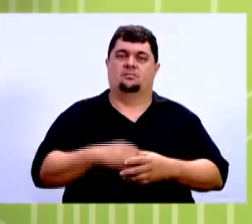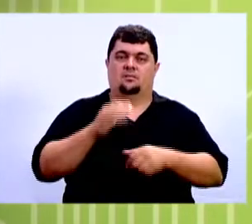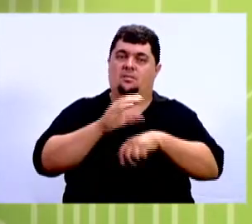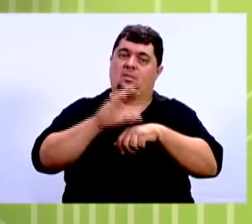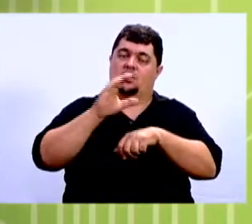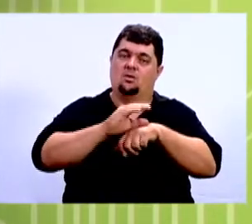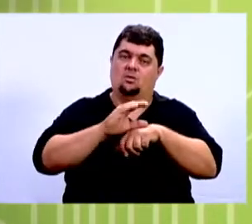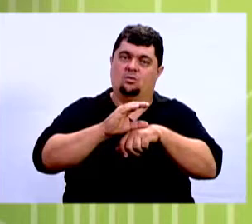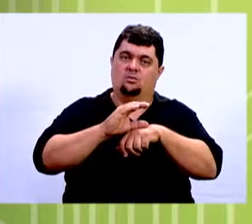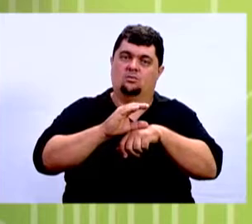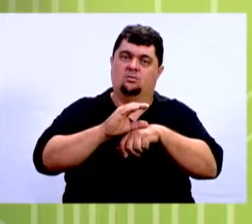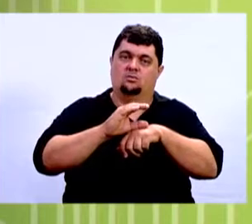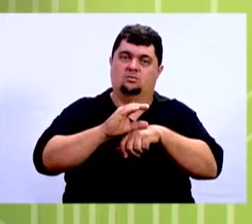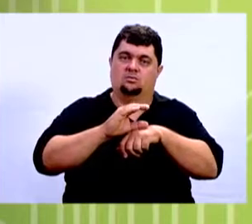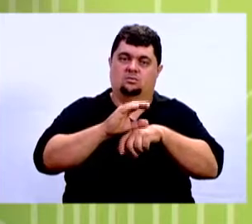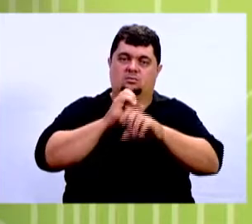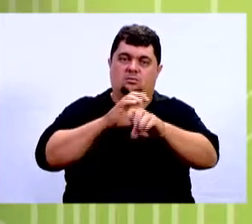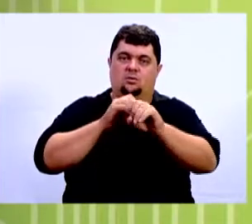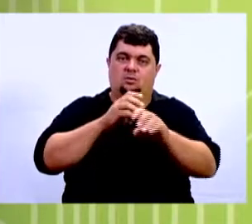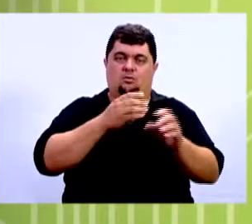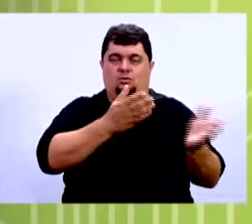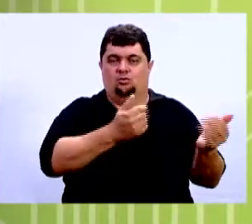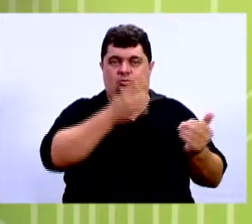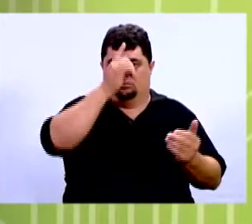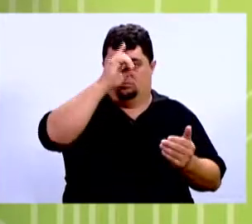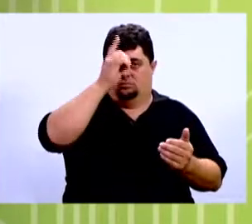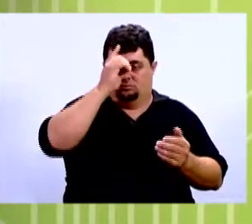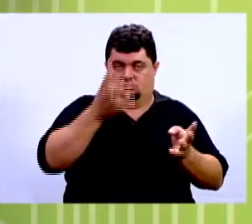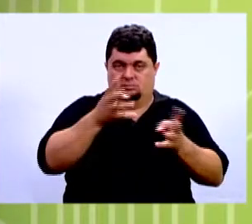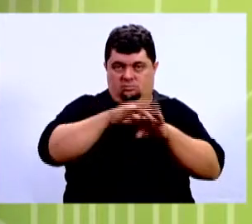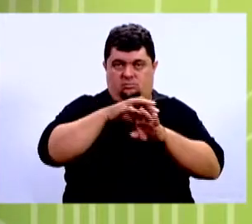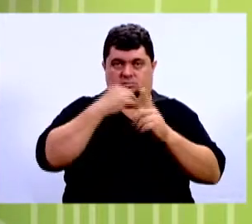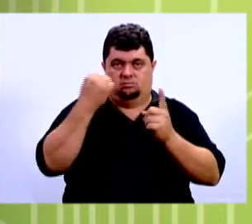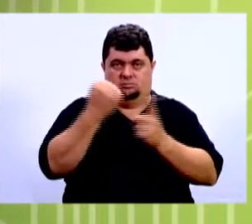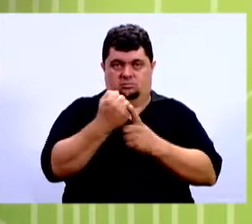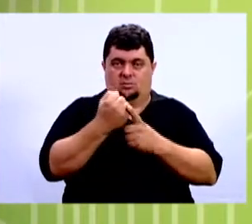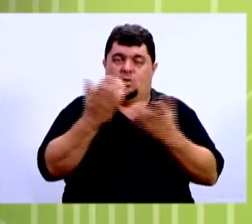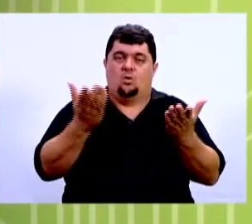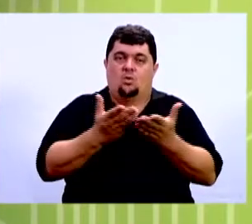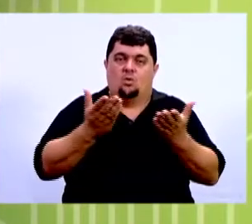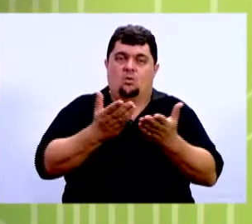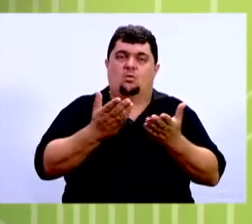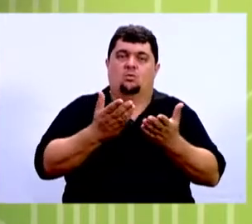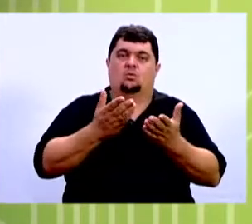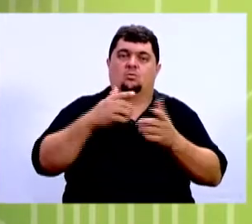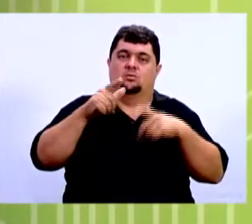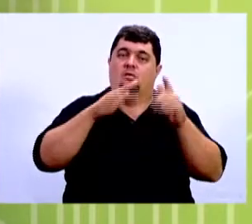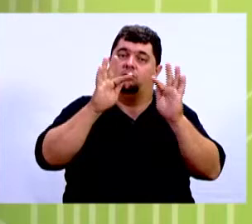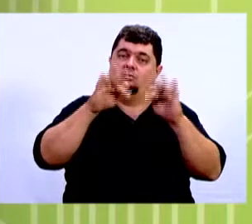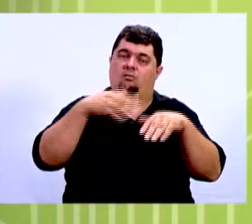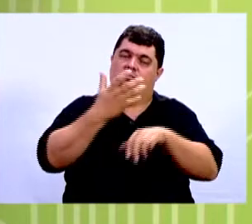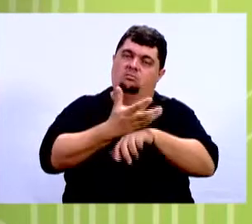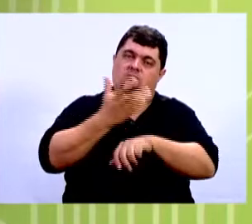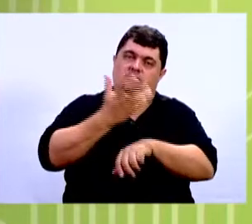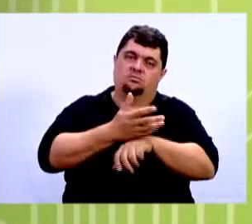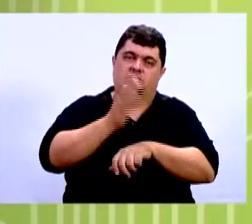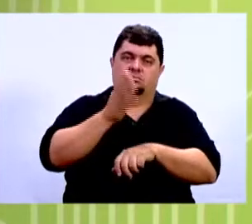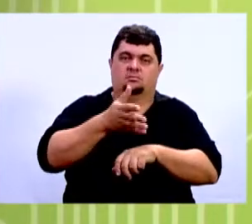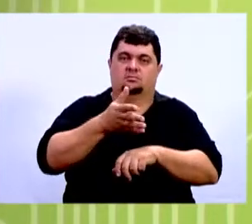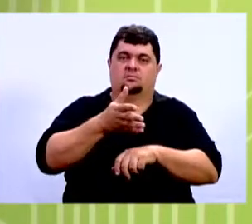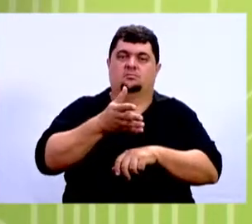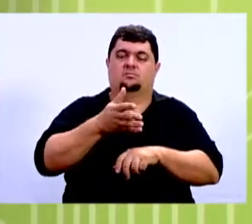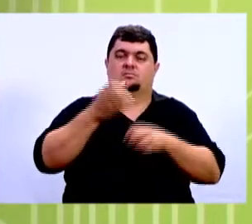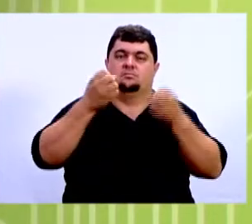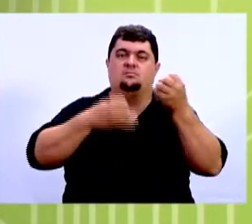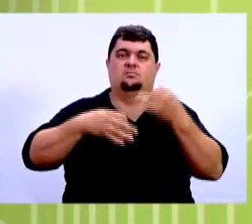curso Educação de Jovens e Adultos na Diversidade e Inclusão Social. Hoje nós vamos trabalhar um pouquinho, para finalizar a nossa disciplina,